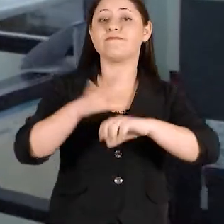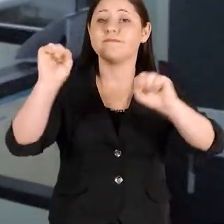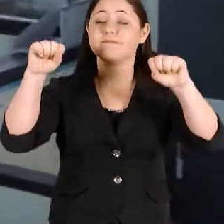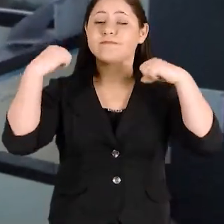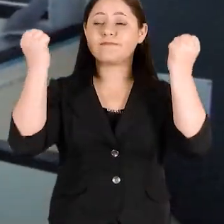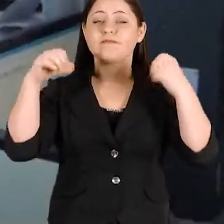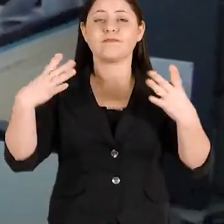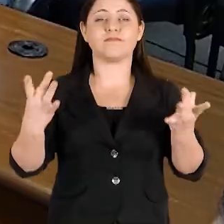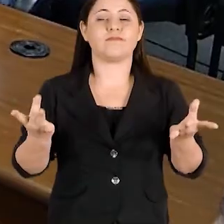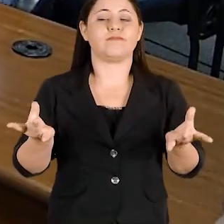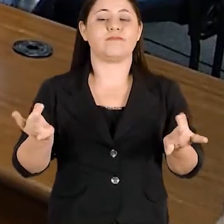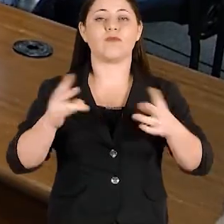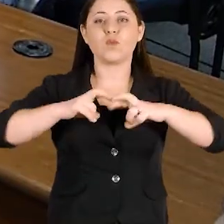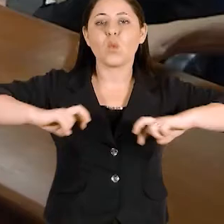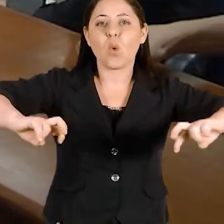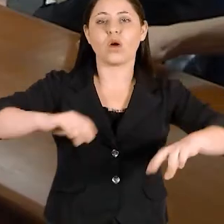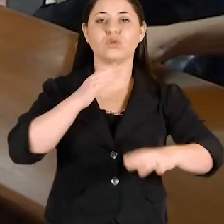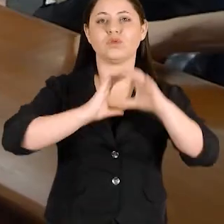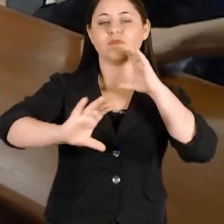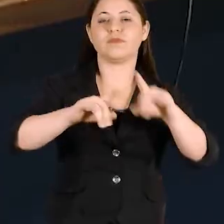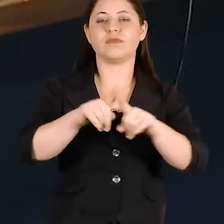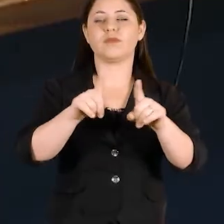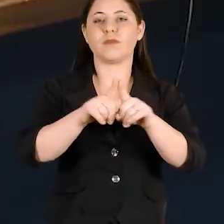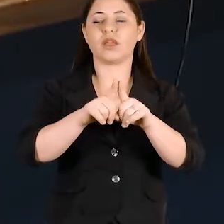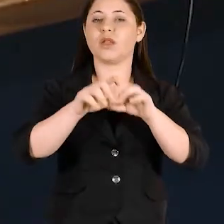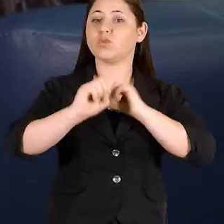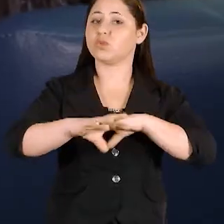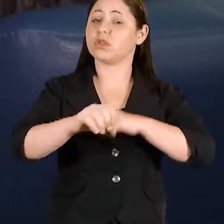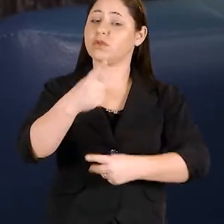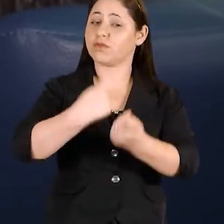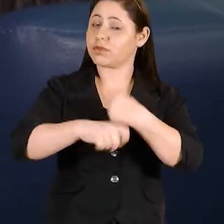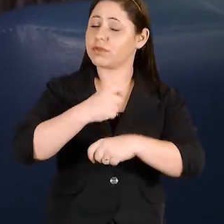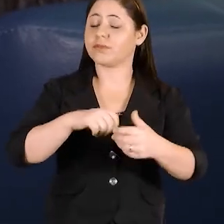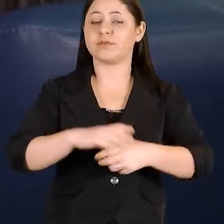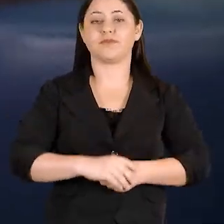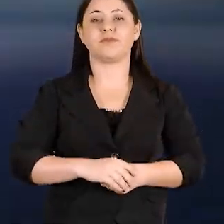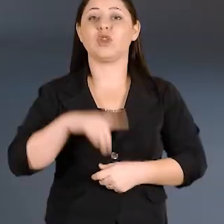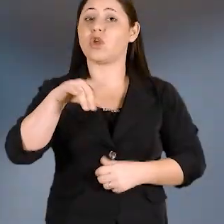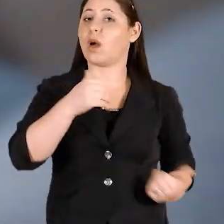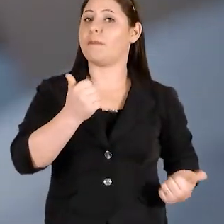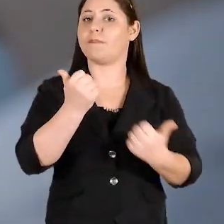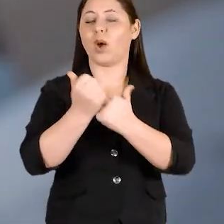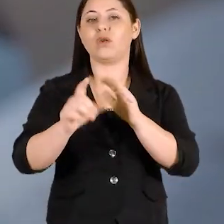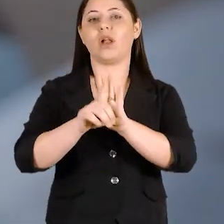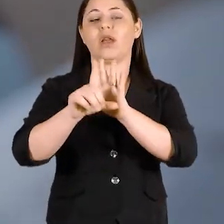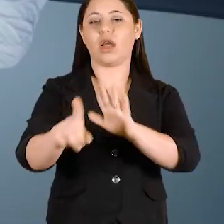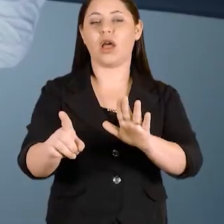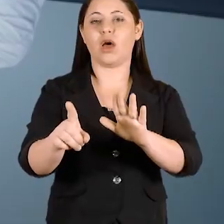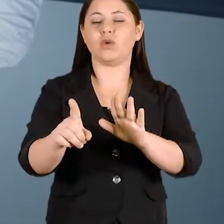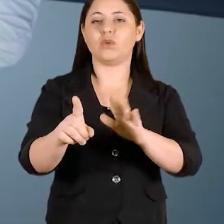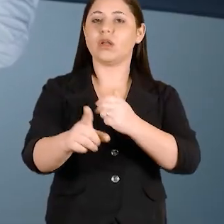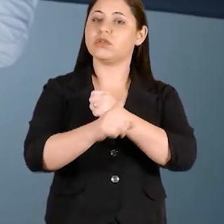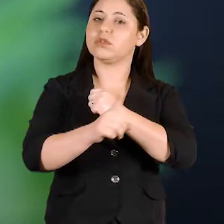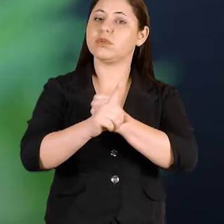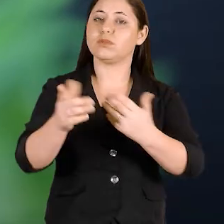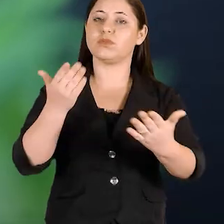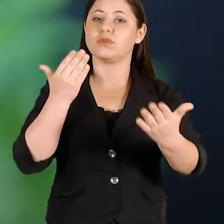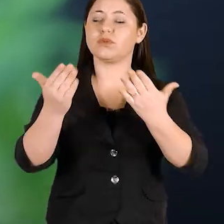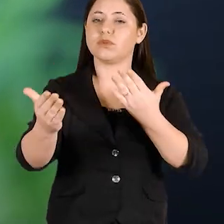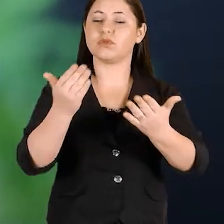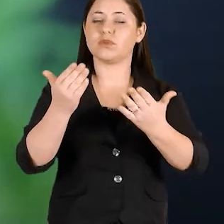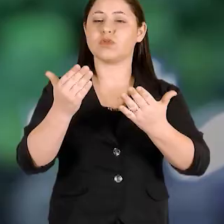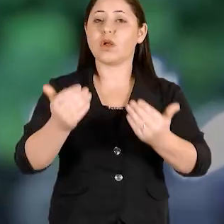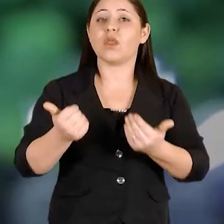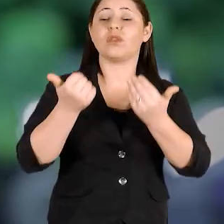prática de exercícios, meditação, roda de conversa e educação financeira. Já no apoio legal, atendimento